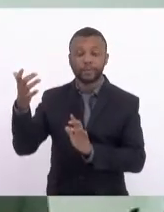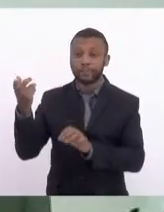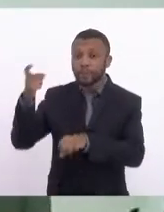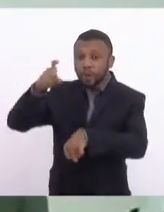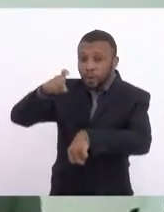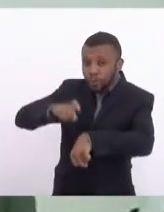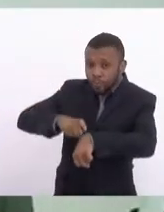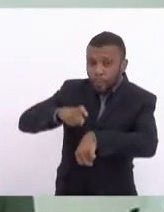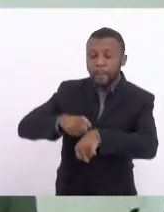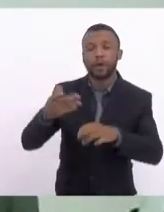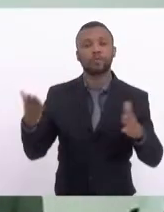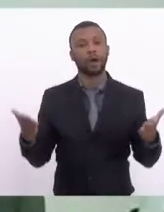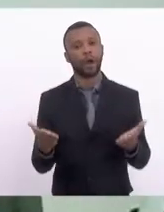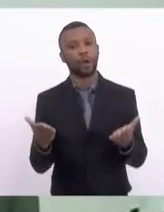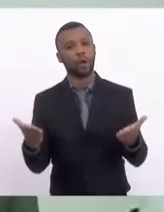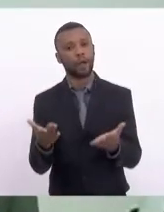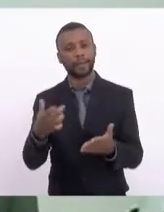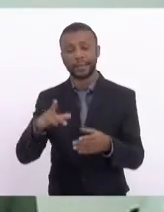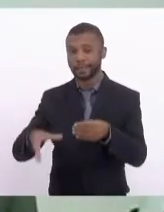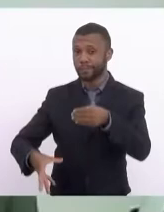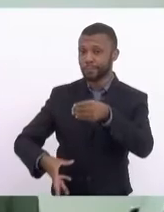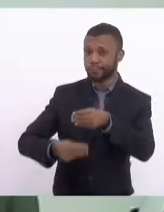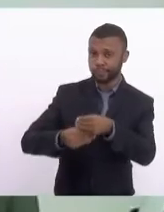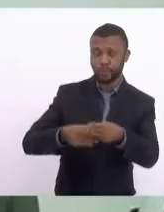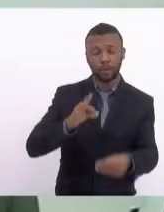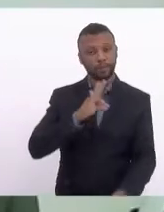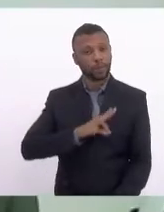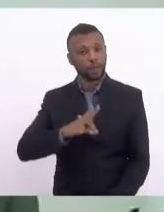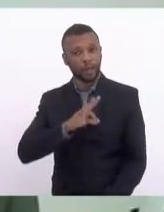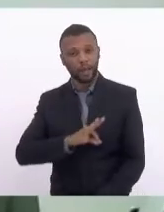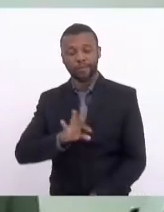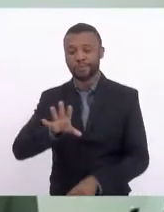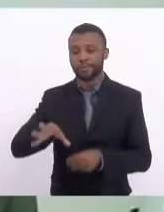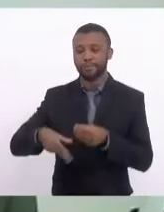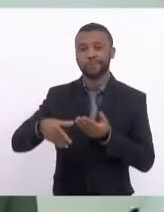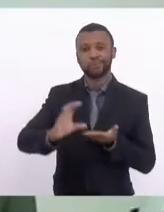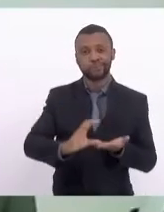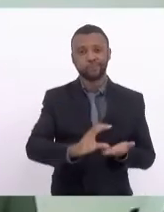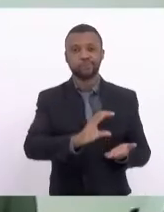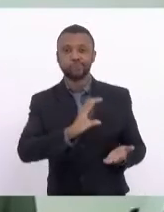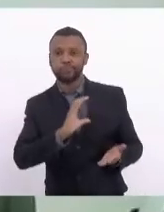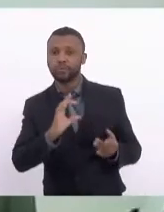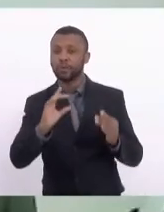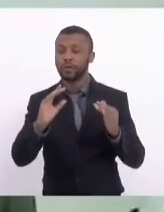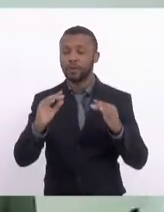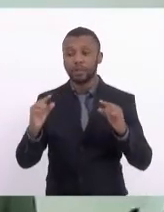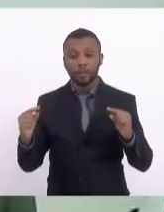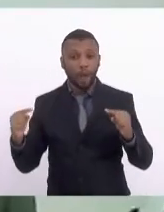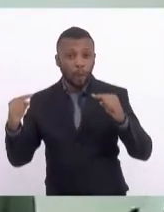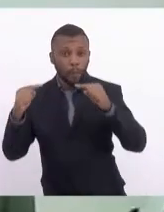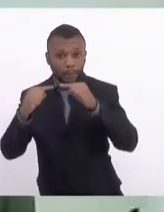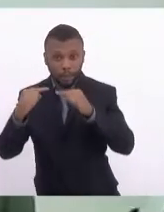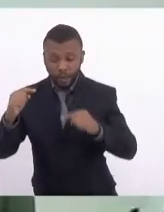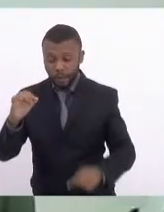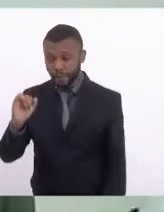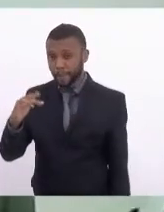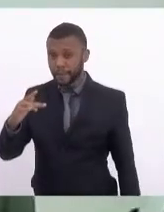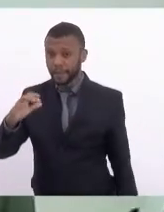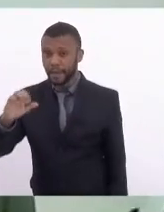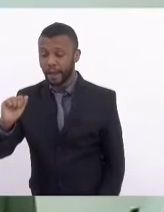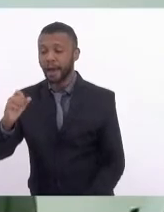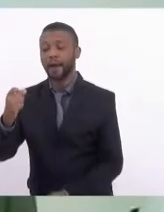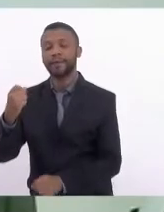é que essa reposição seja cheia e coerente com a inflação de cada ano medida